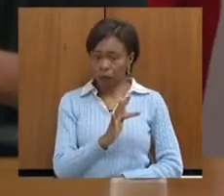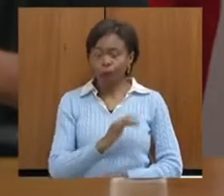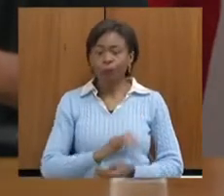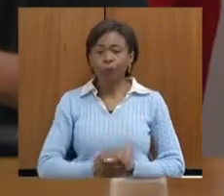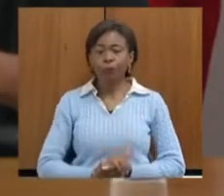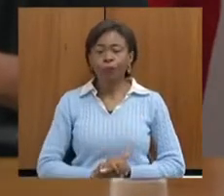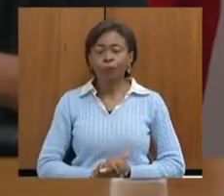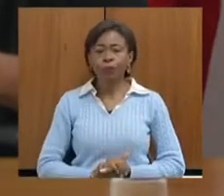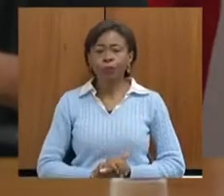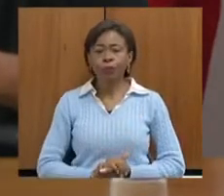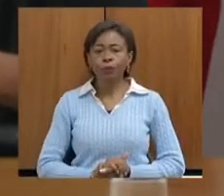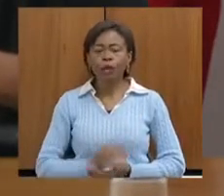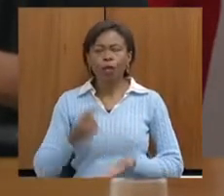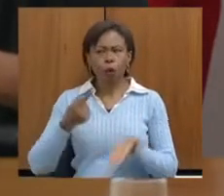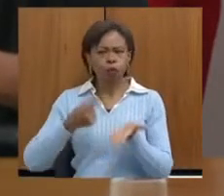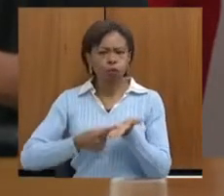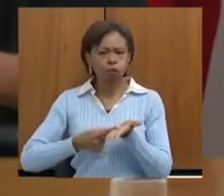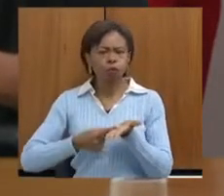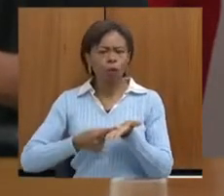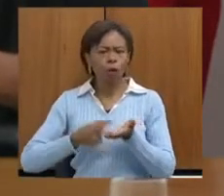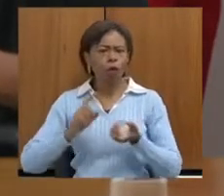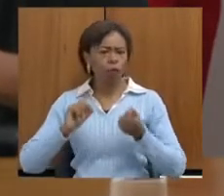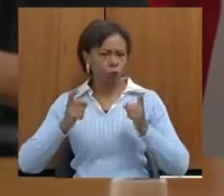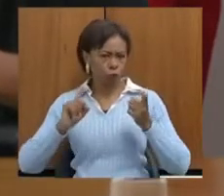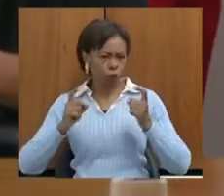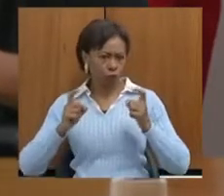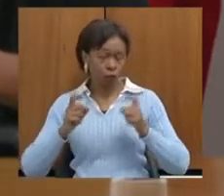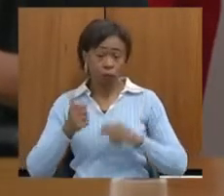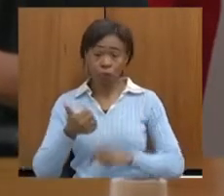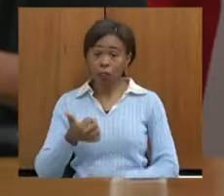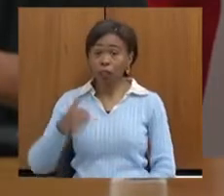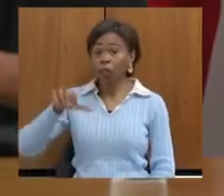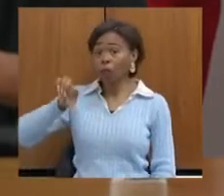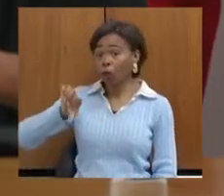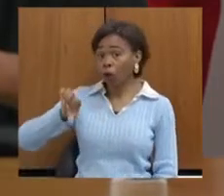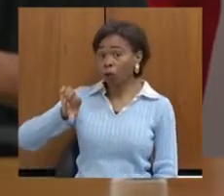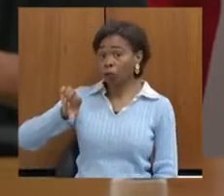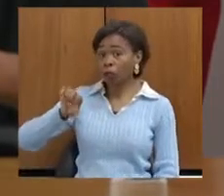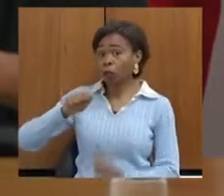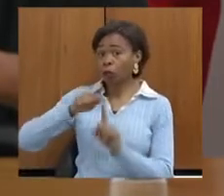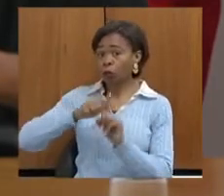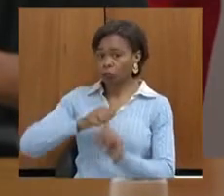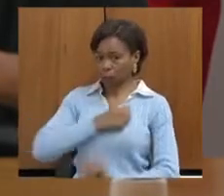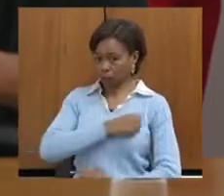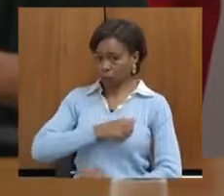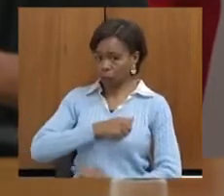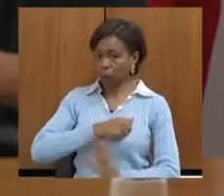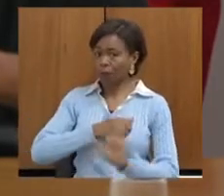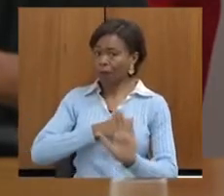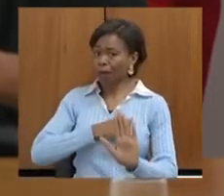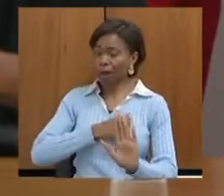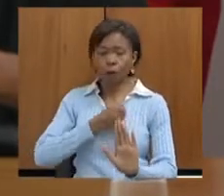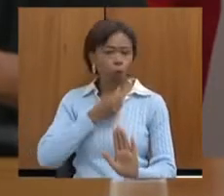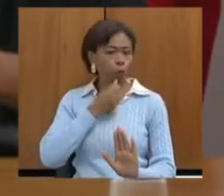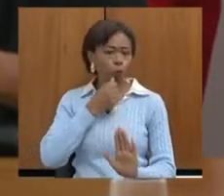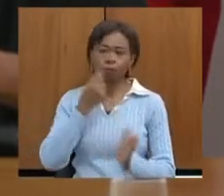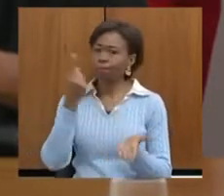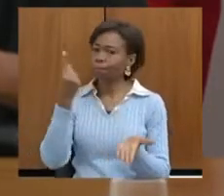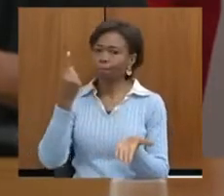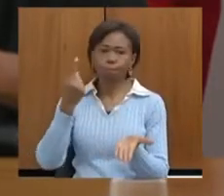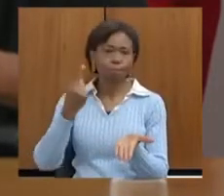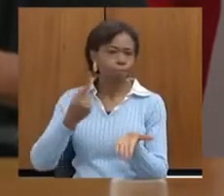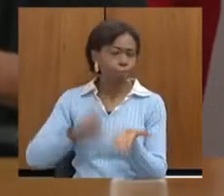Isso foi no dia Dezenove de agosto e não foi ainda felizmente acertados termos um